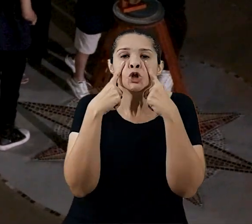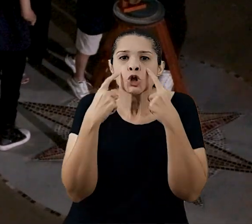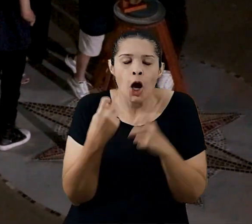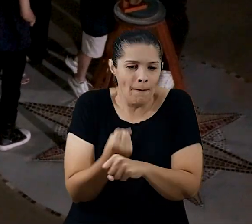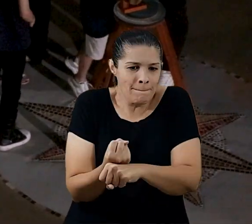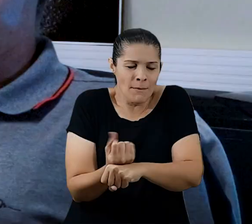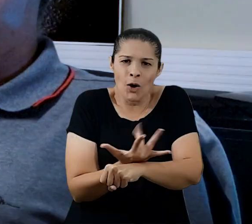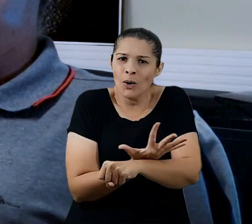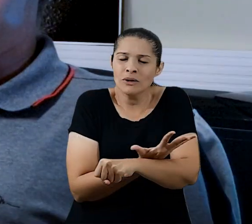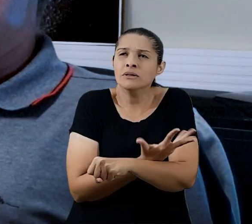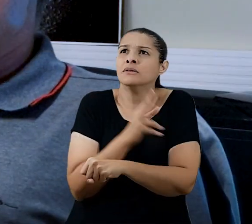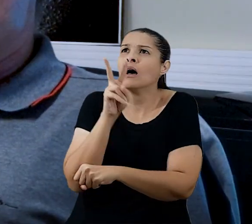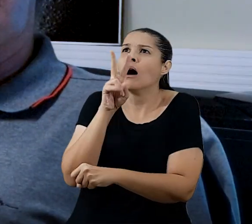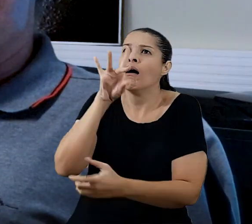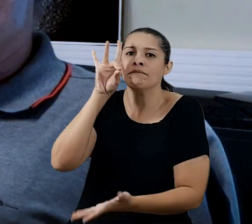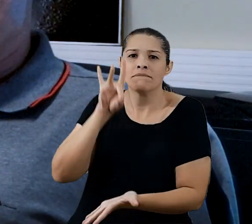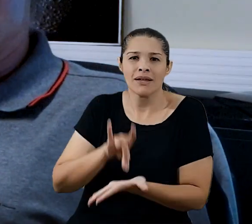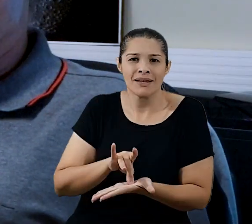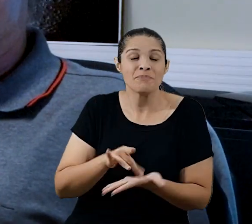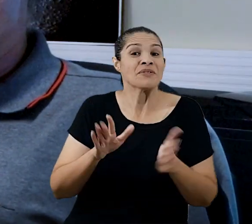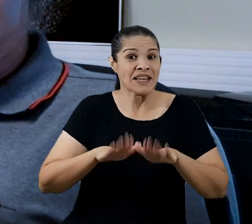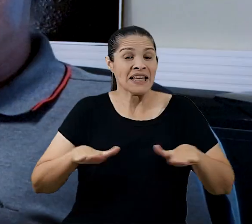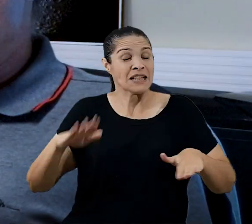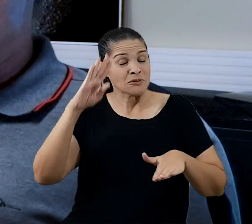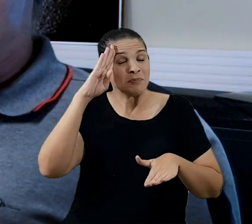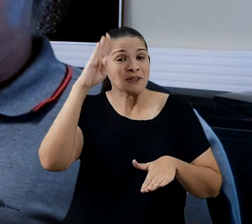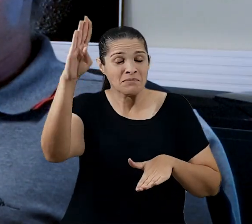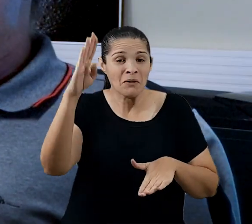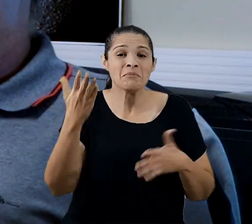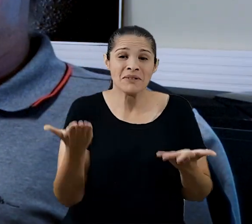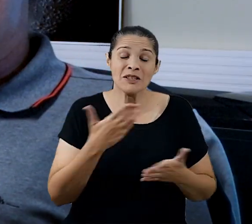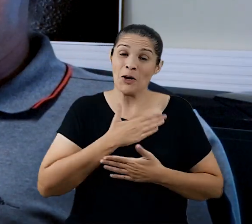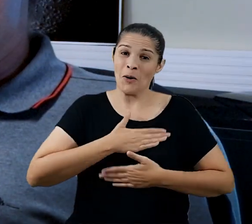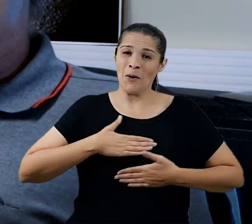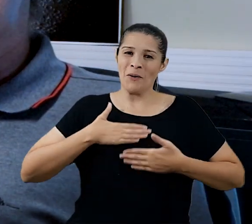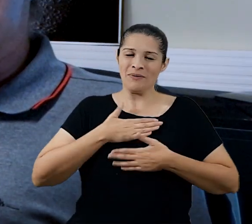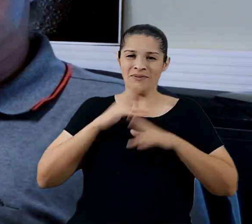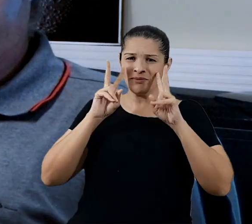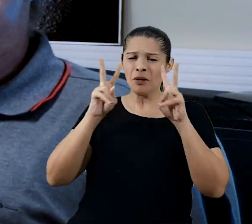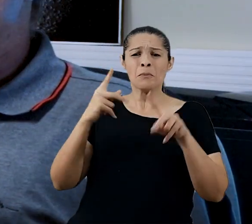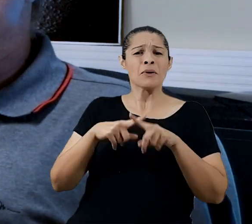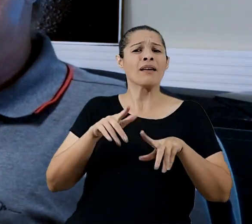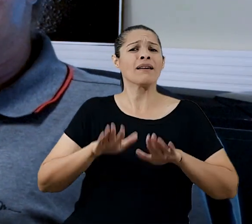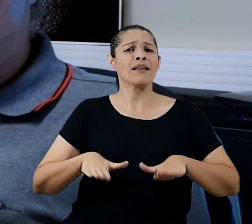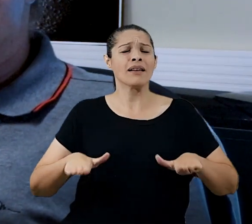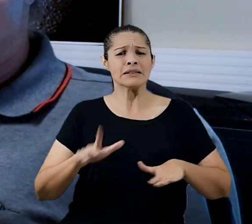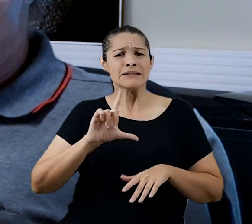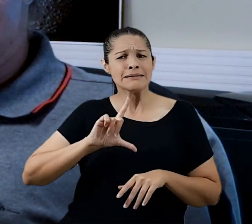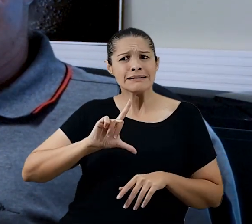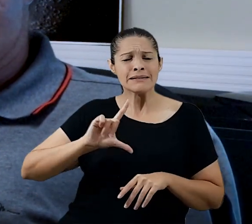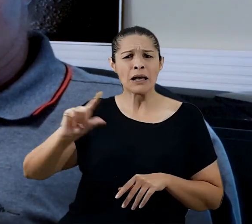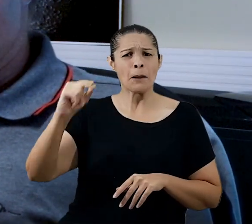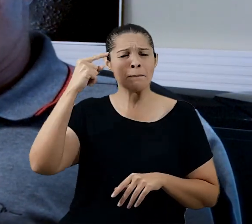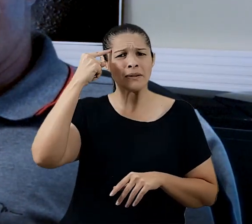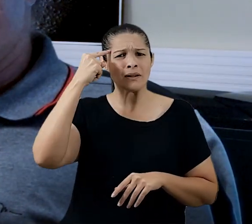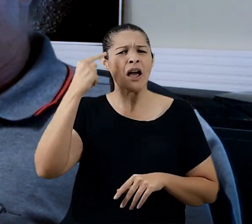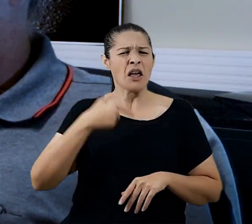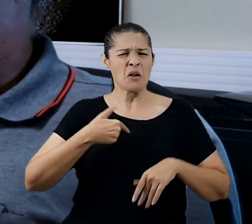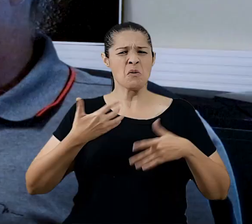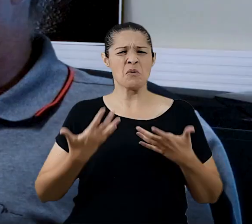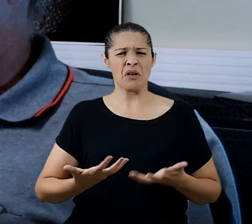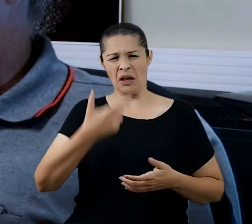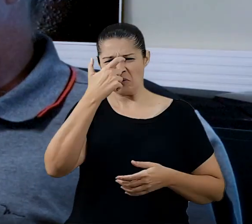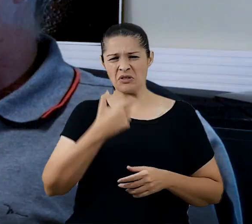se emocionar. E as crianças principalmente, porque muitas delas saem daqui dizendo que quer ser